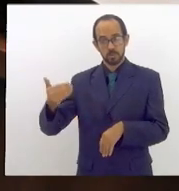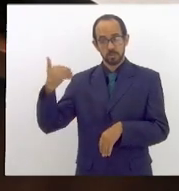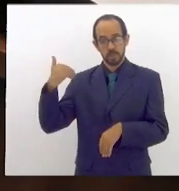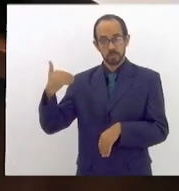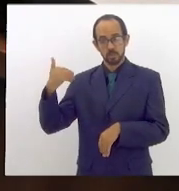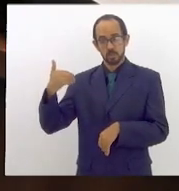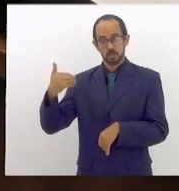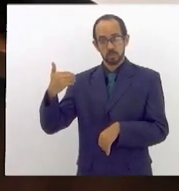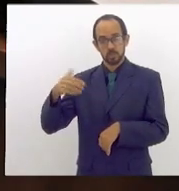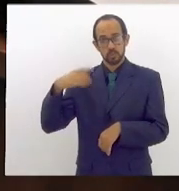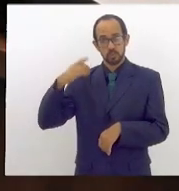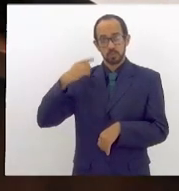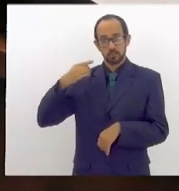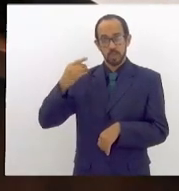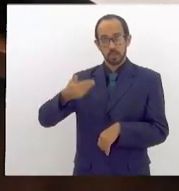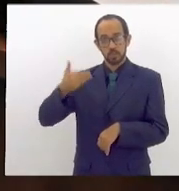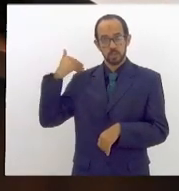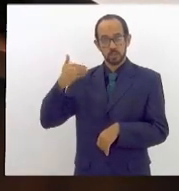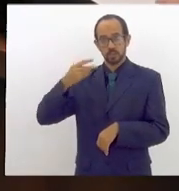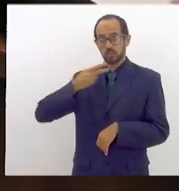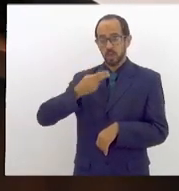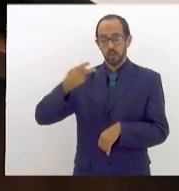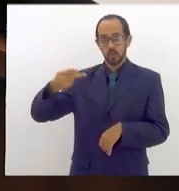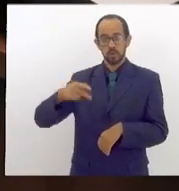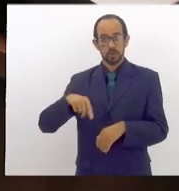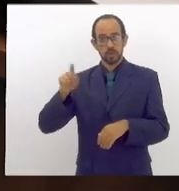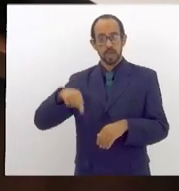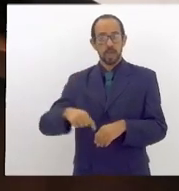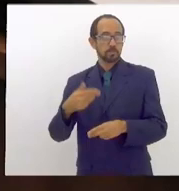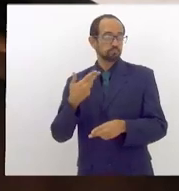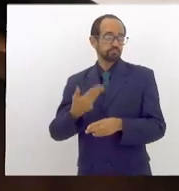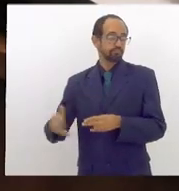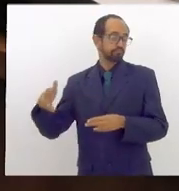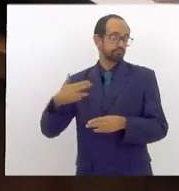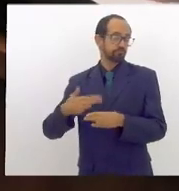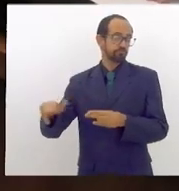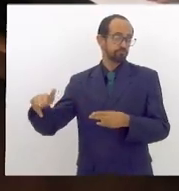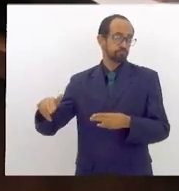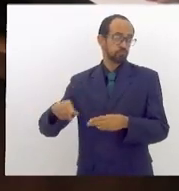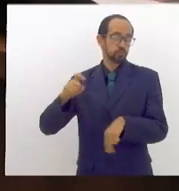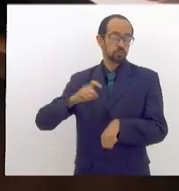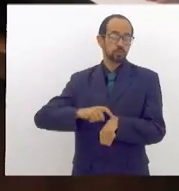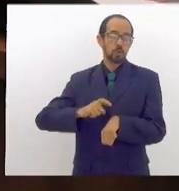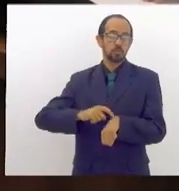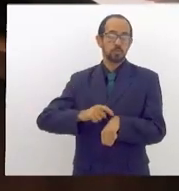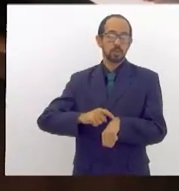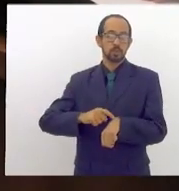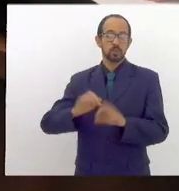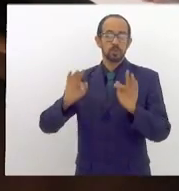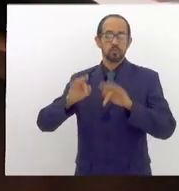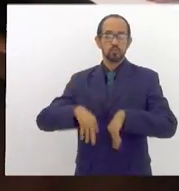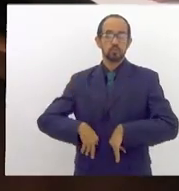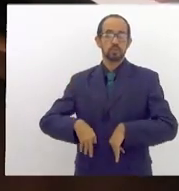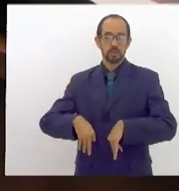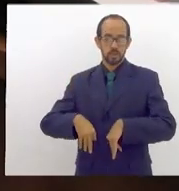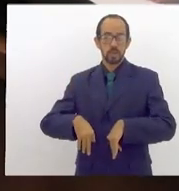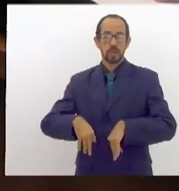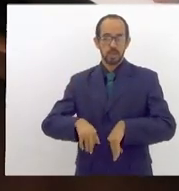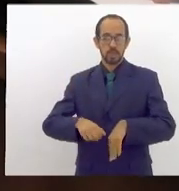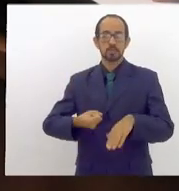outro Deputado ao apagar das luzes ao terminar o quadriênio de